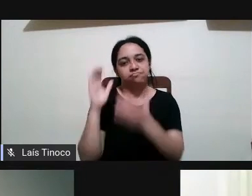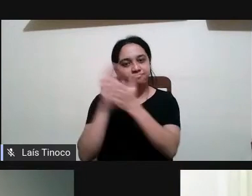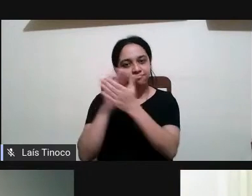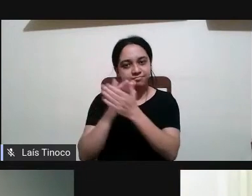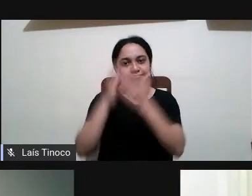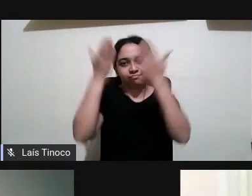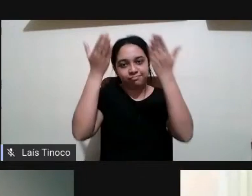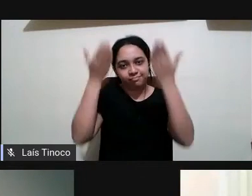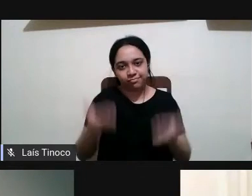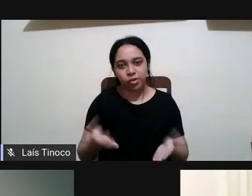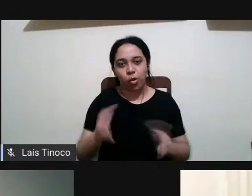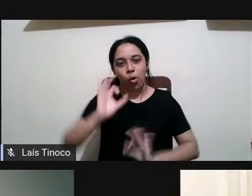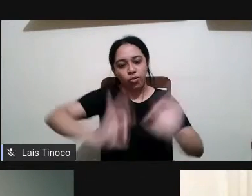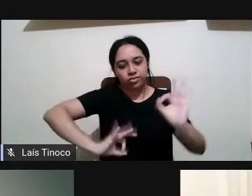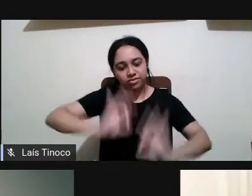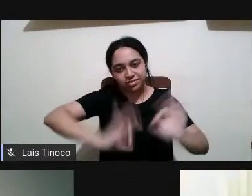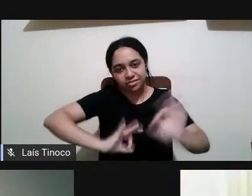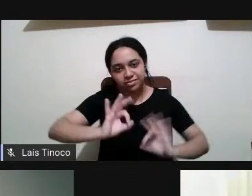a organização.